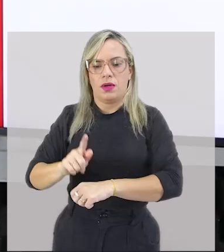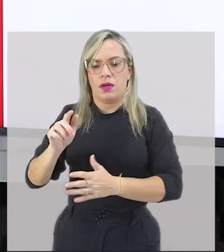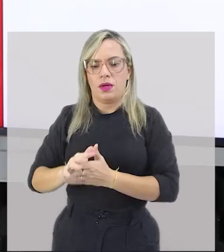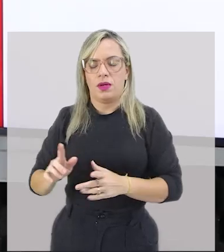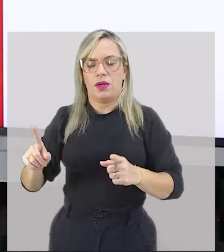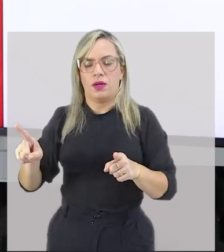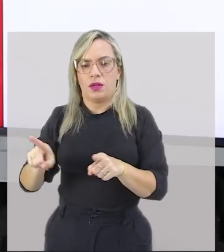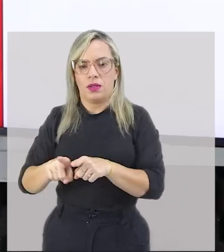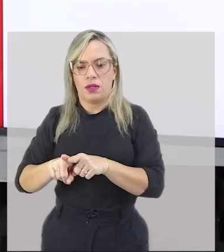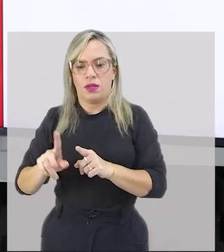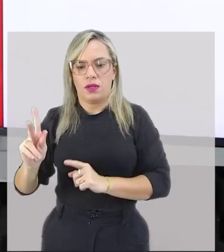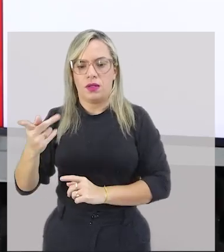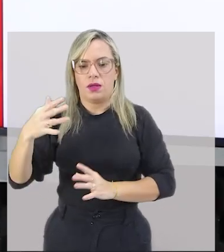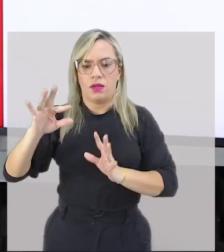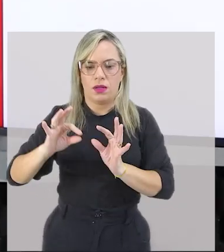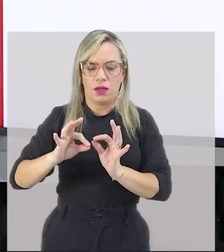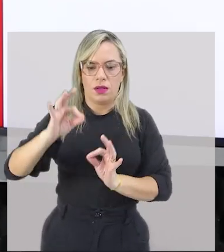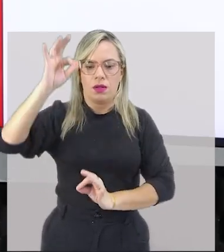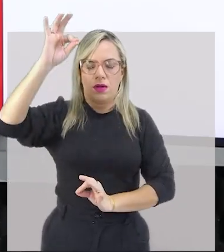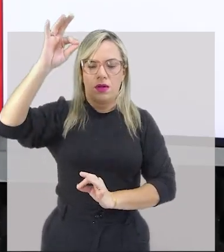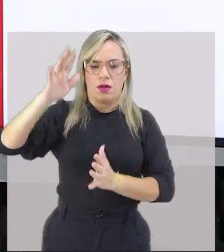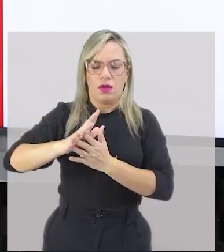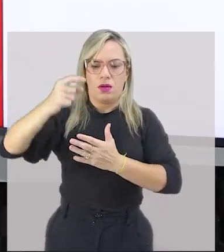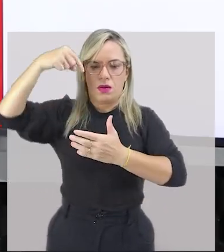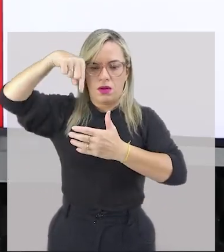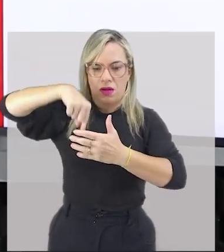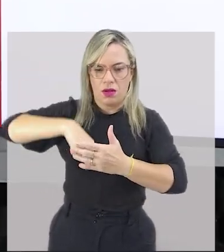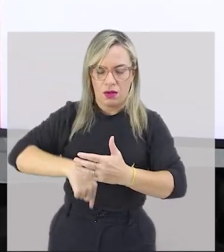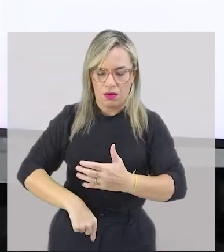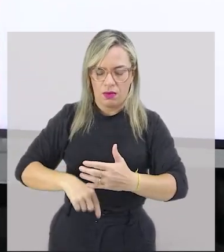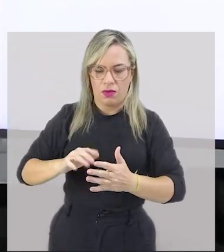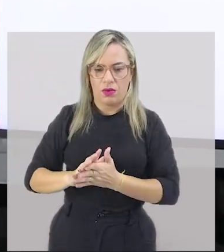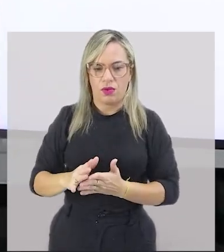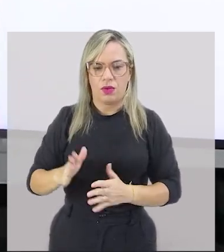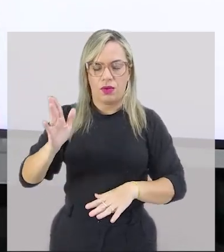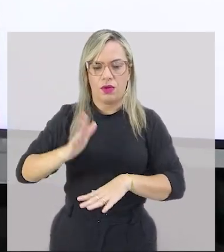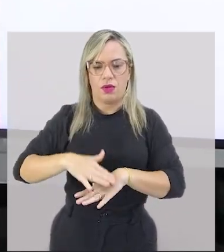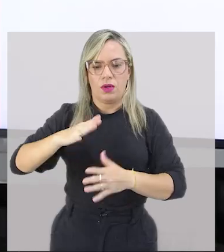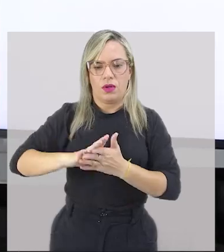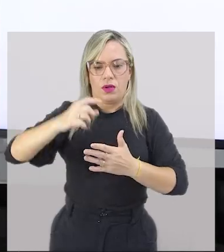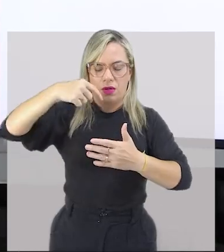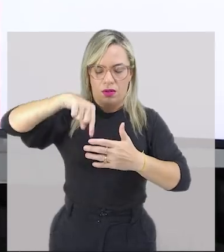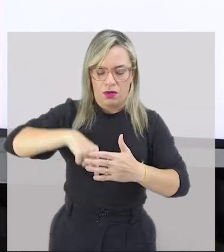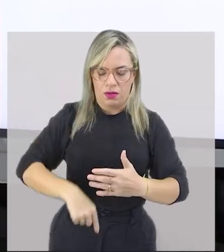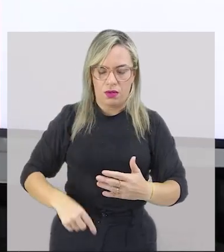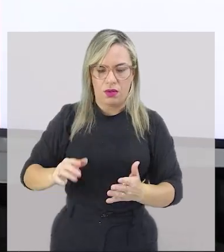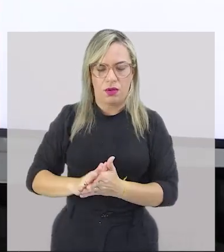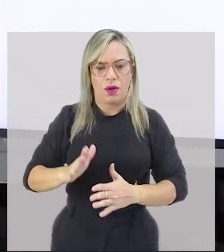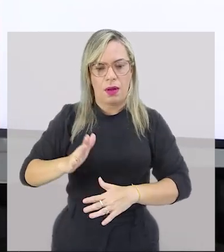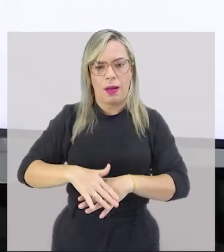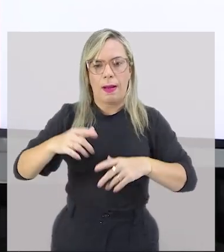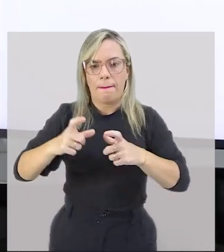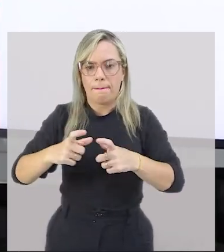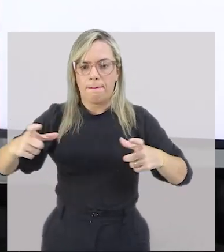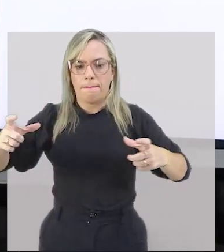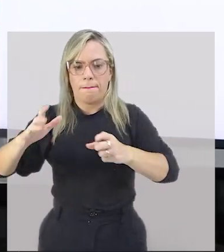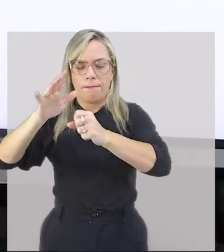Esse H é a profundidade do líquido. Então, quanto mais profundo tiver, maior vai ser a